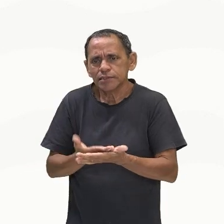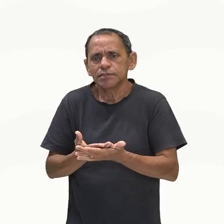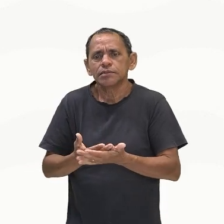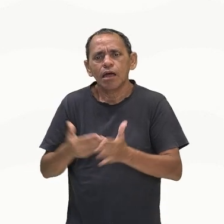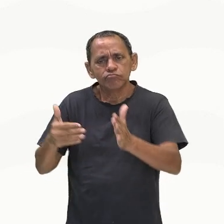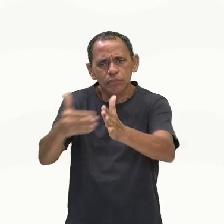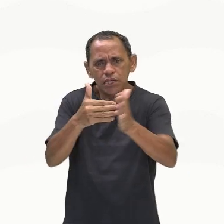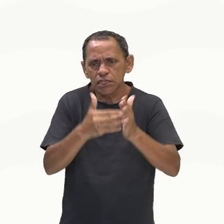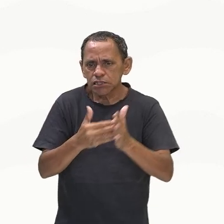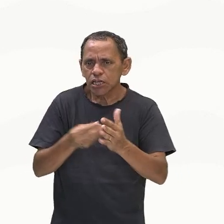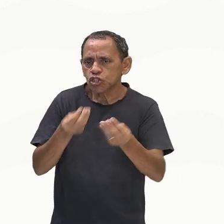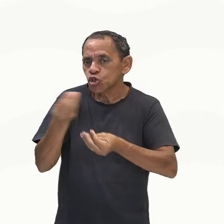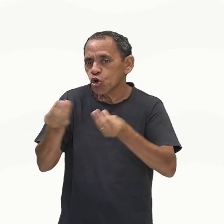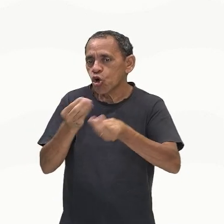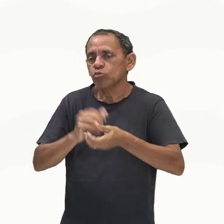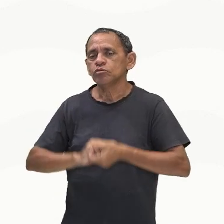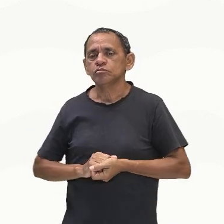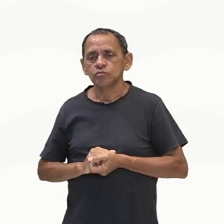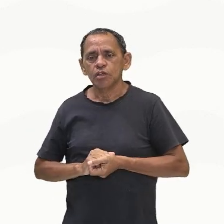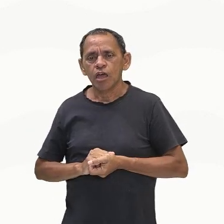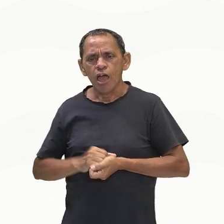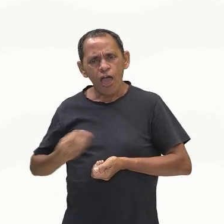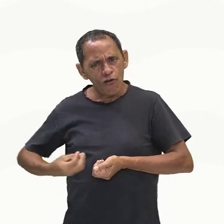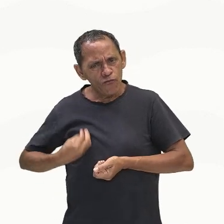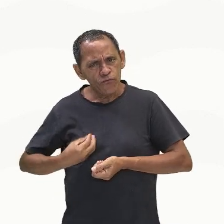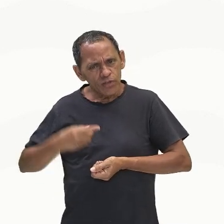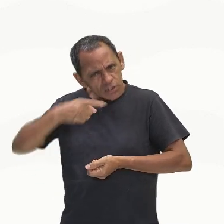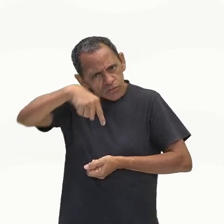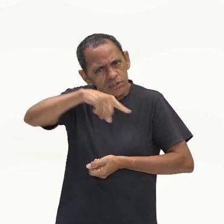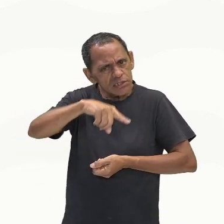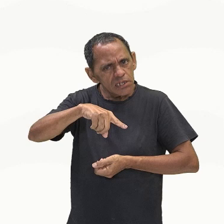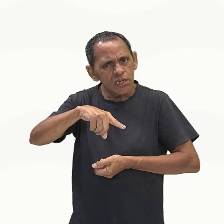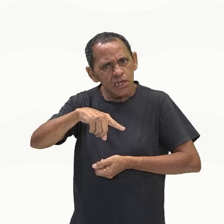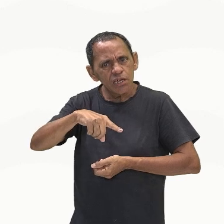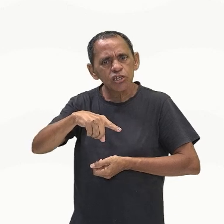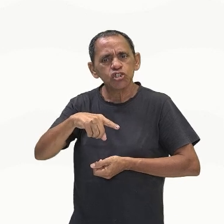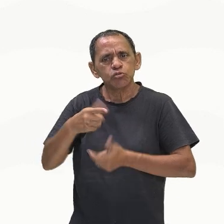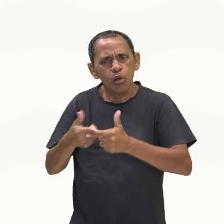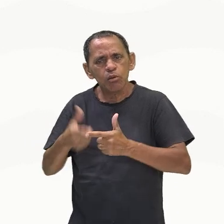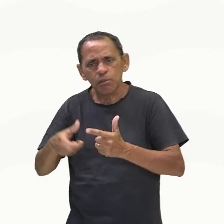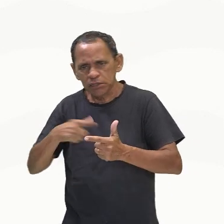que eu citei, elas estão afetando a vida de vocês de alguma maneira? Então, vamos